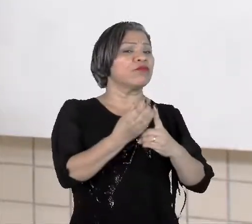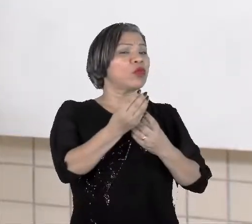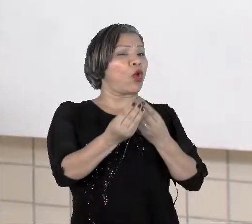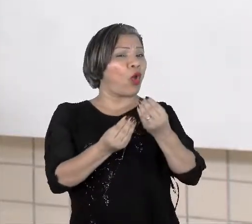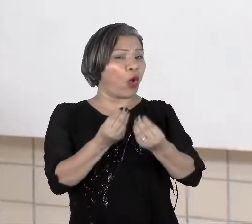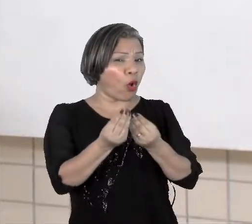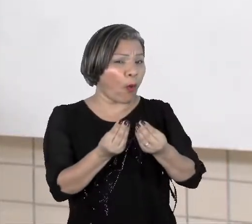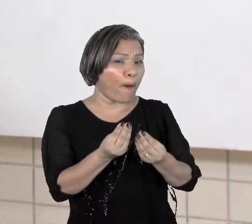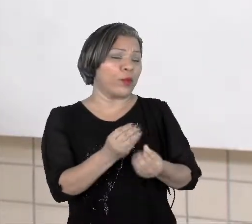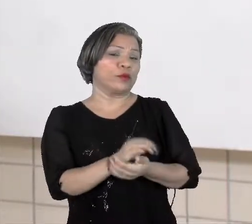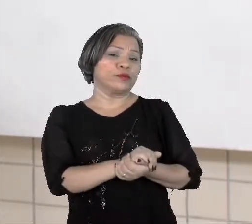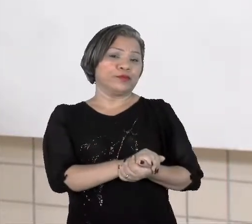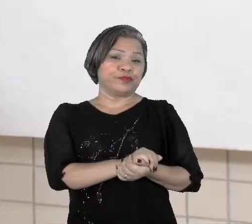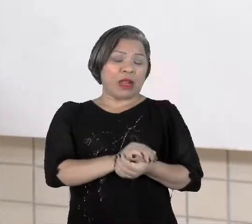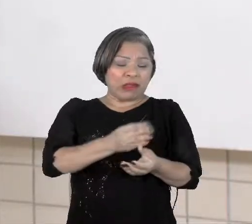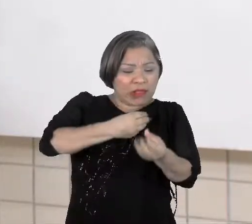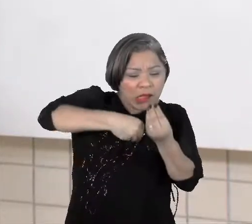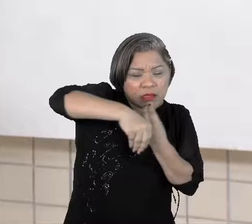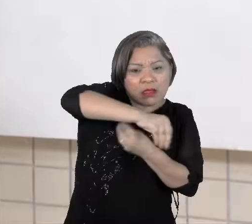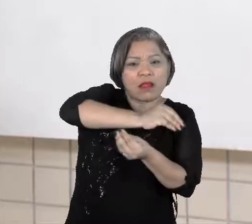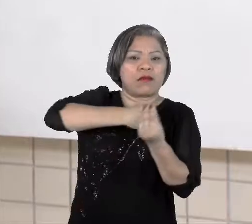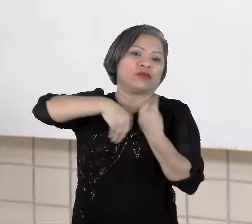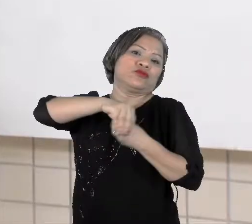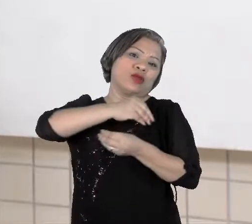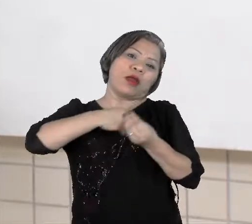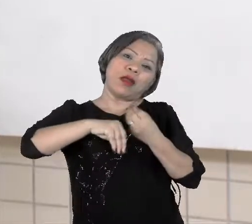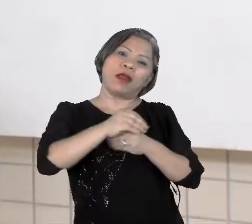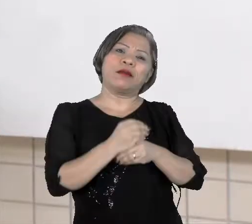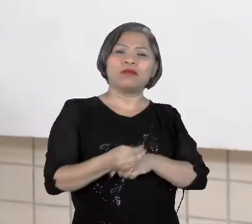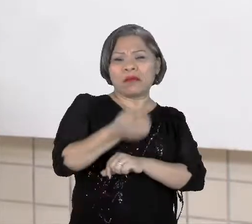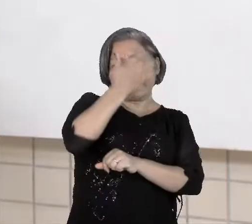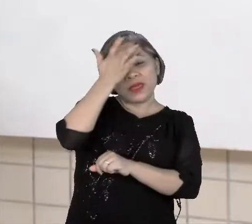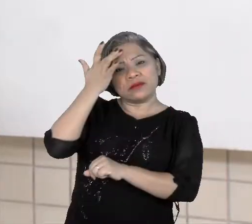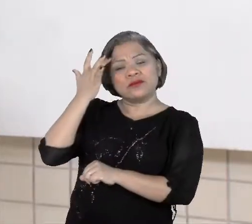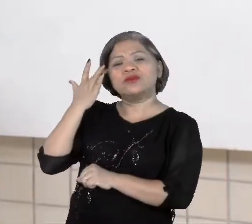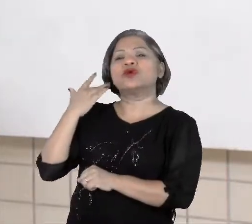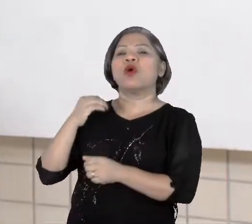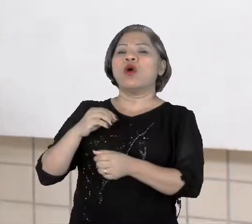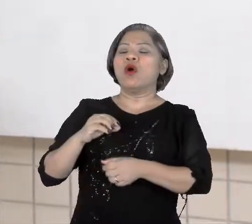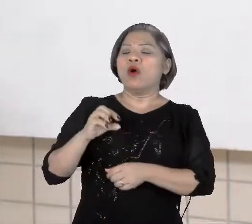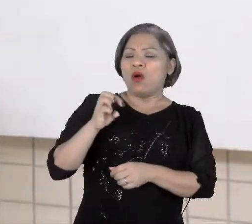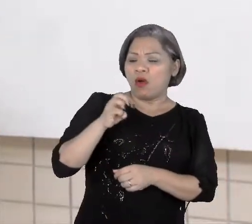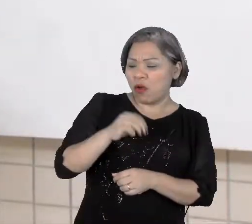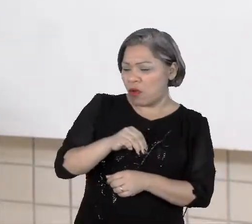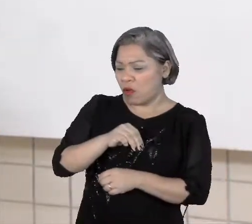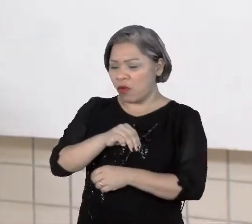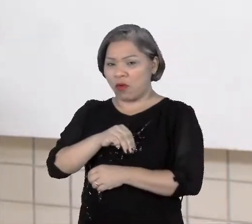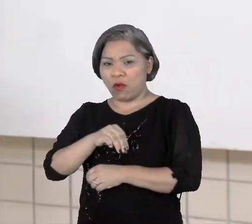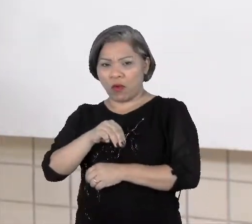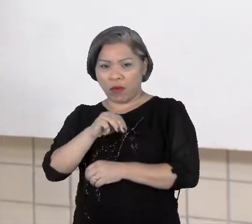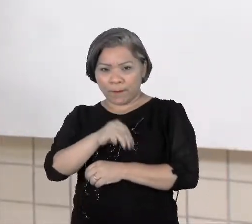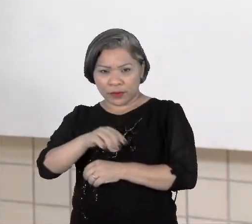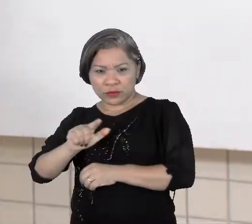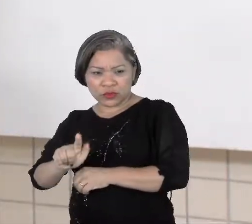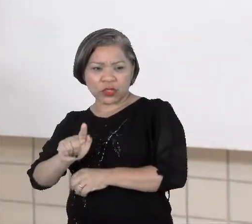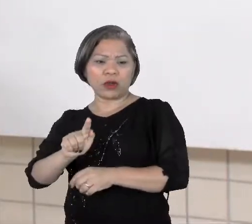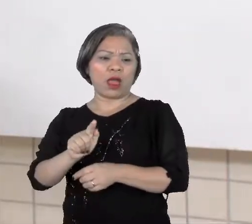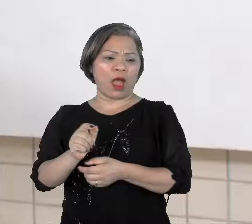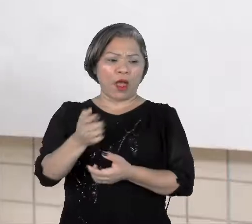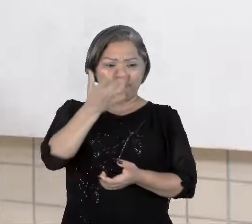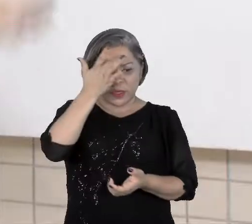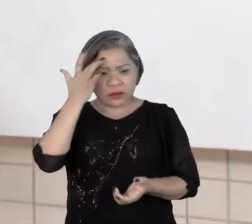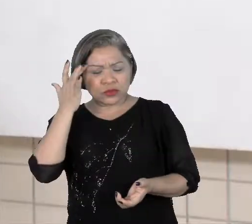por colonizadores, escravos, mineiros, sertanistas, missionários e criadores de gado. Então,